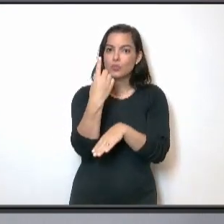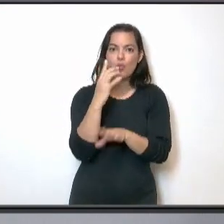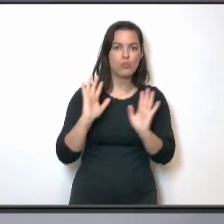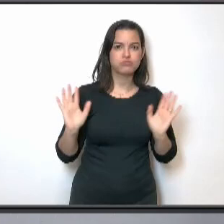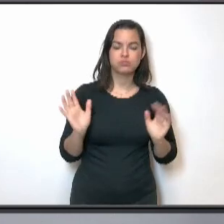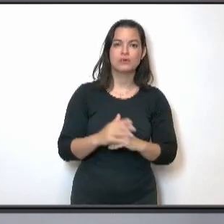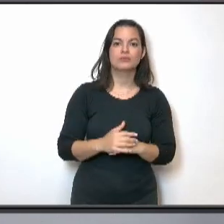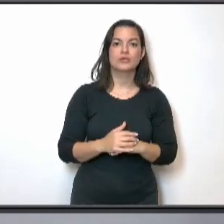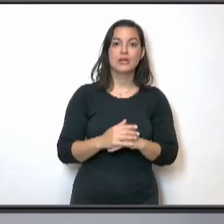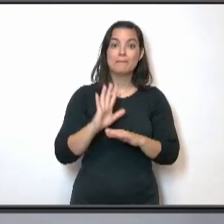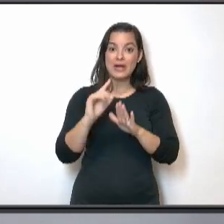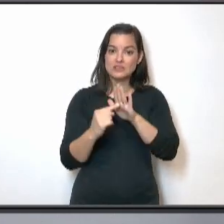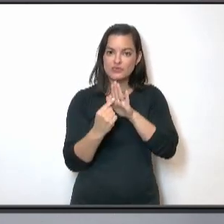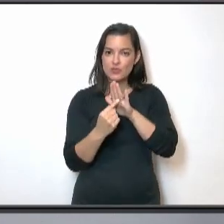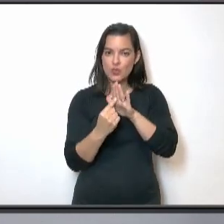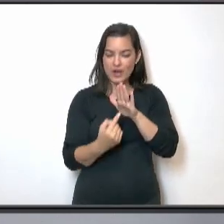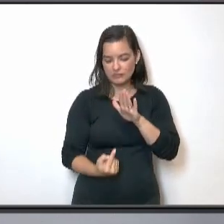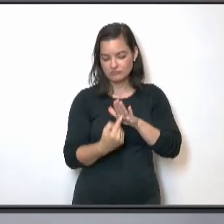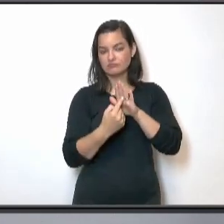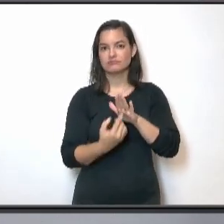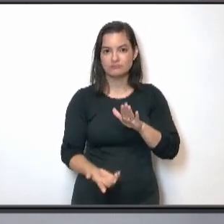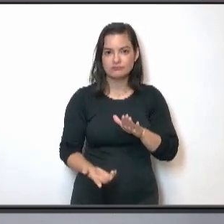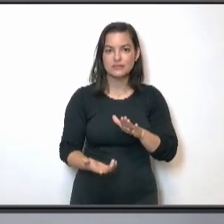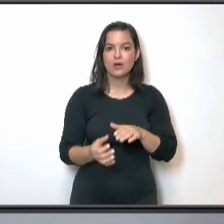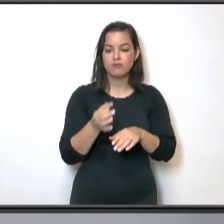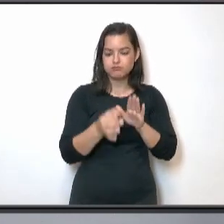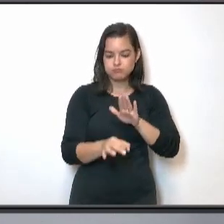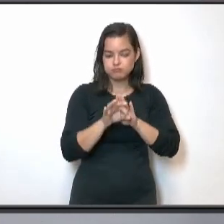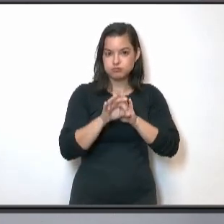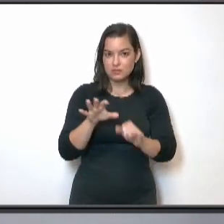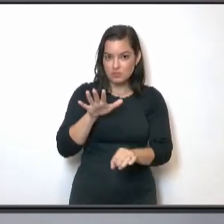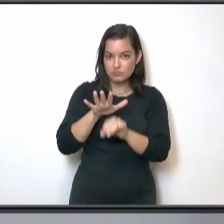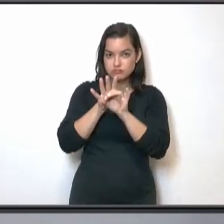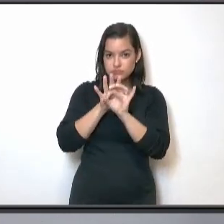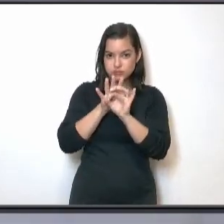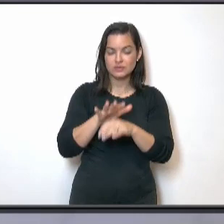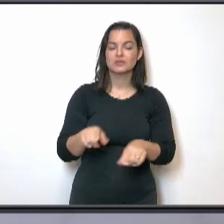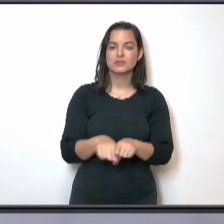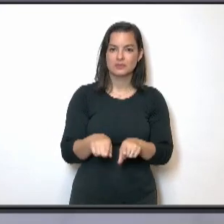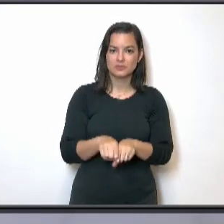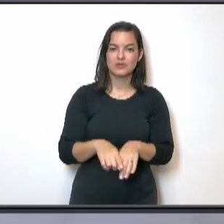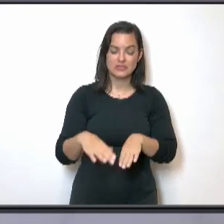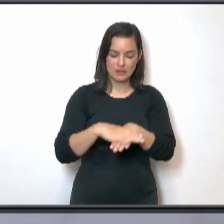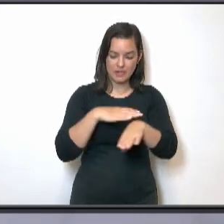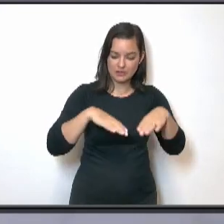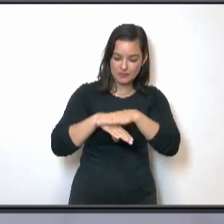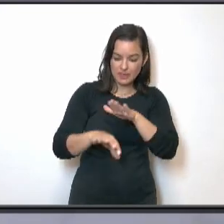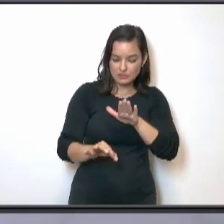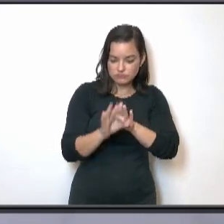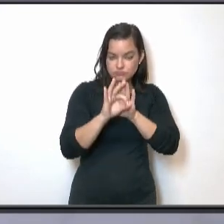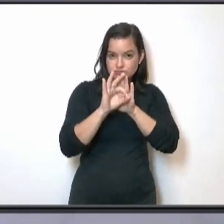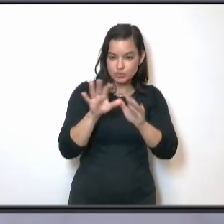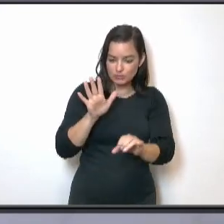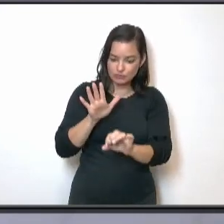E ele estava furado. Um buraco desse tamanho em cada sola de cada pé de sapato. E